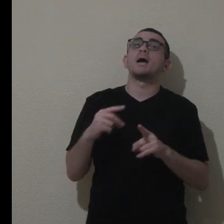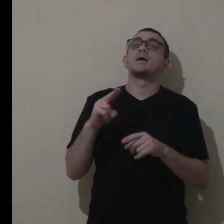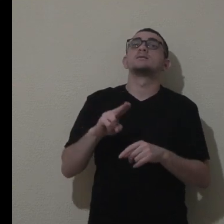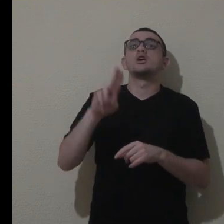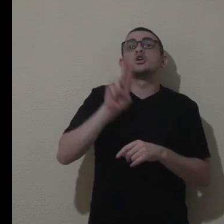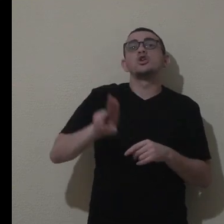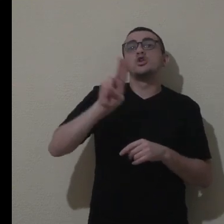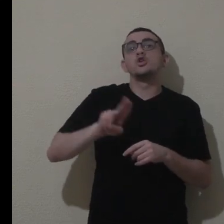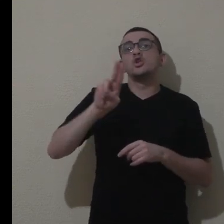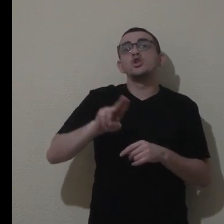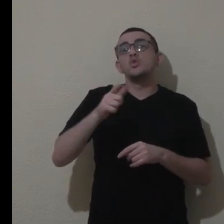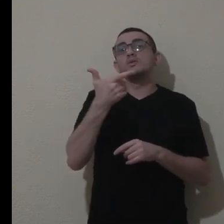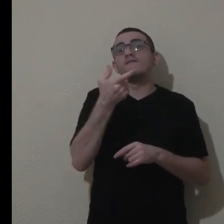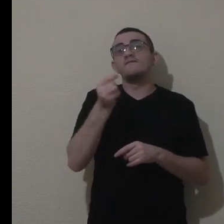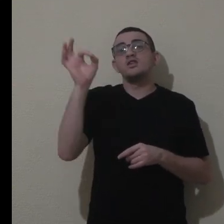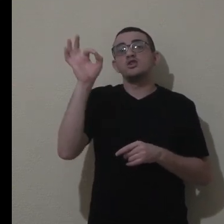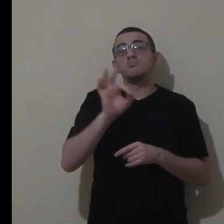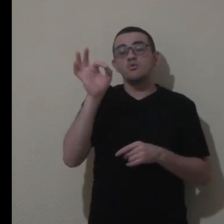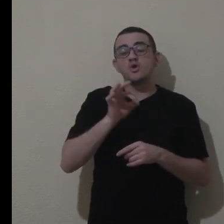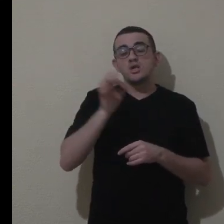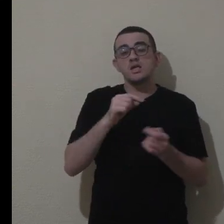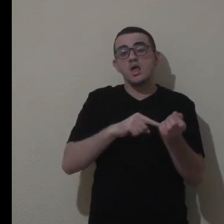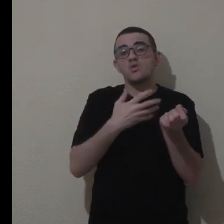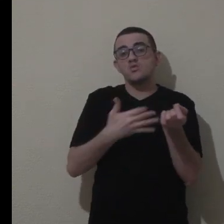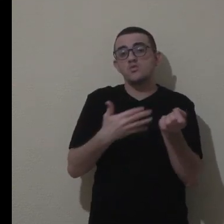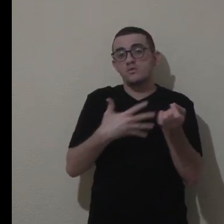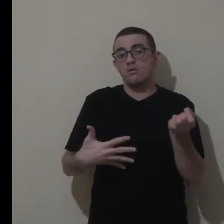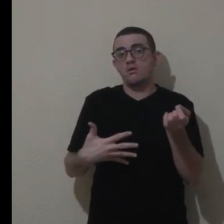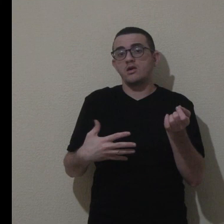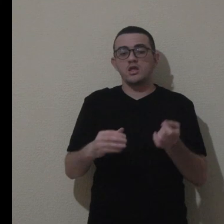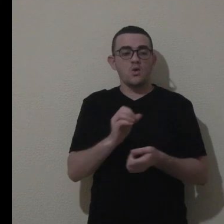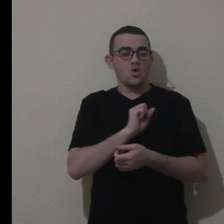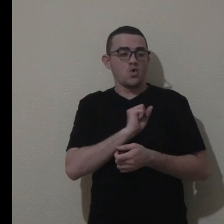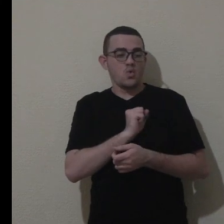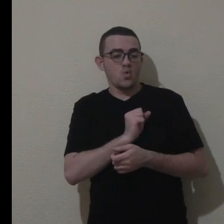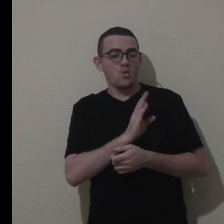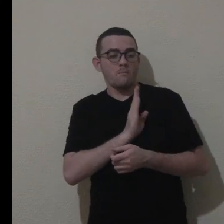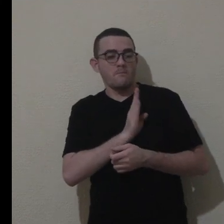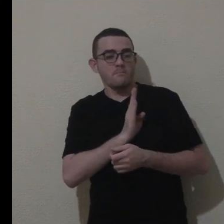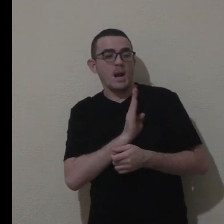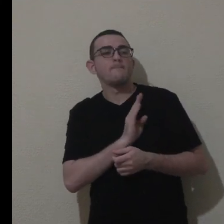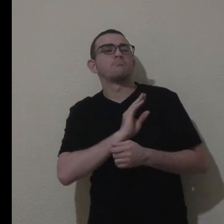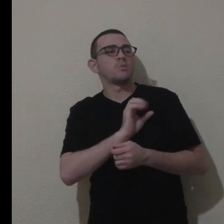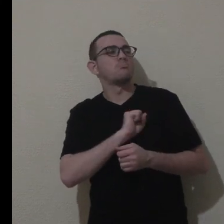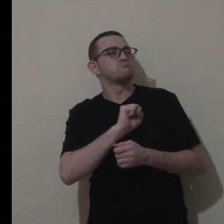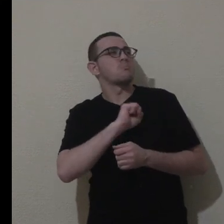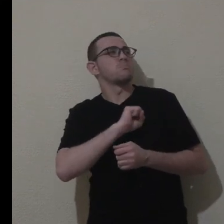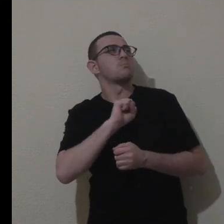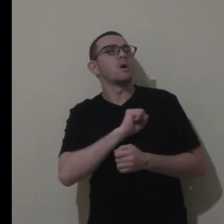consome 20% do débito cardíaco. Então, meu coração está bombando aqui, pum, pum, pum. 20%,